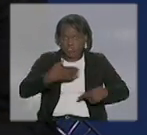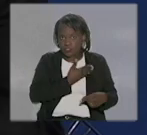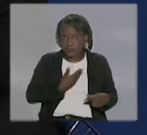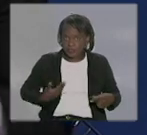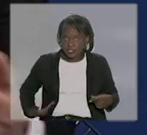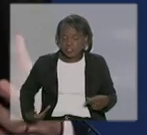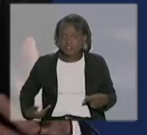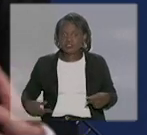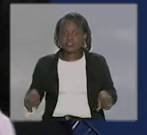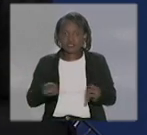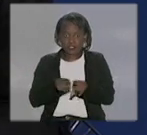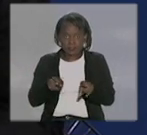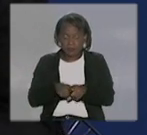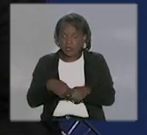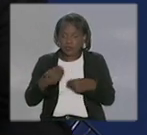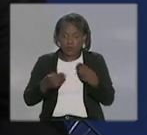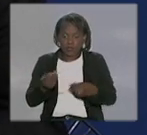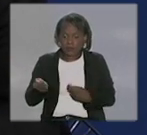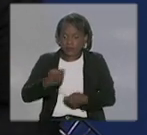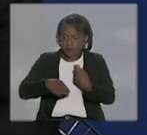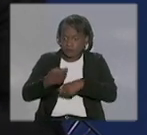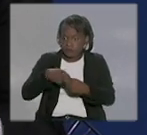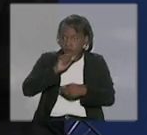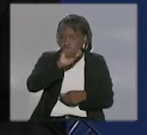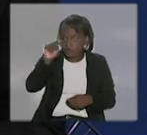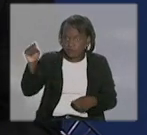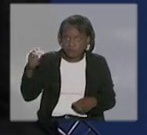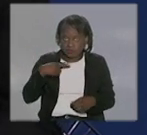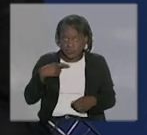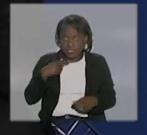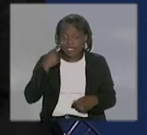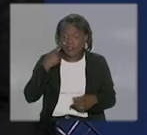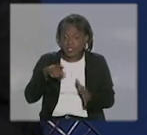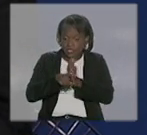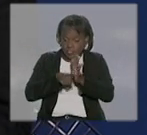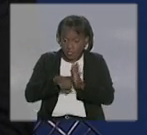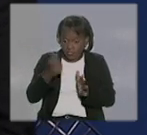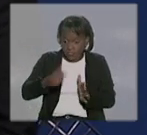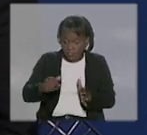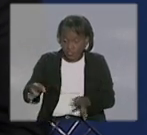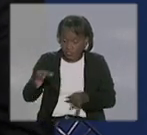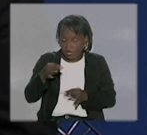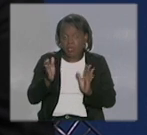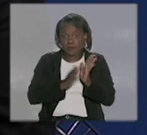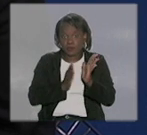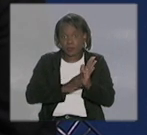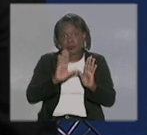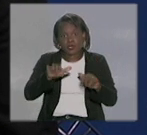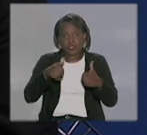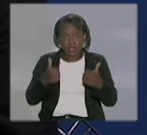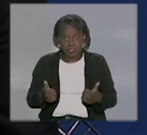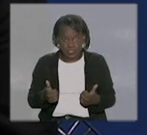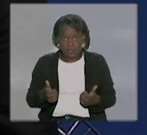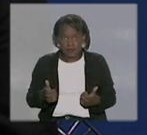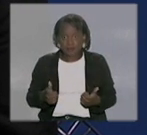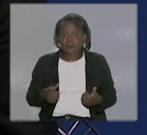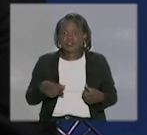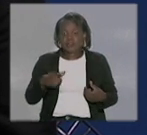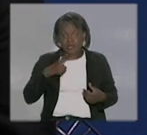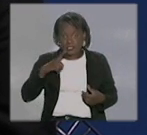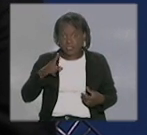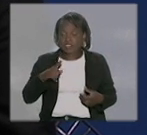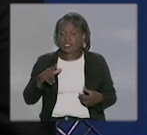públicas e como o mercado tem funcionado, e a partir da avaliação a gente pode ter propostas de melhoria, né? Então, tem